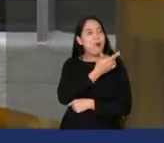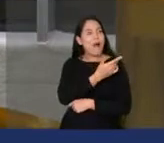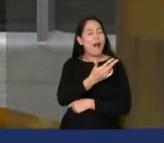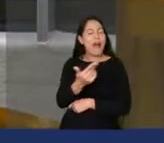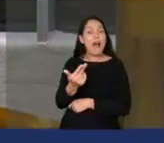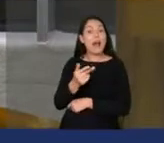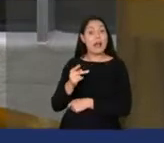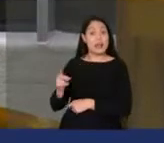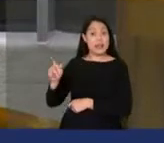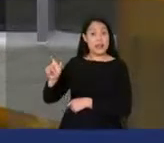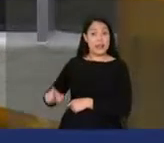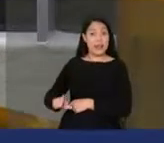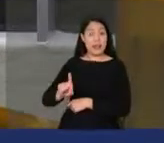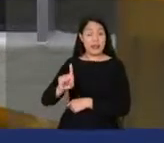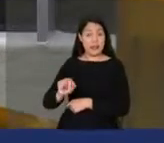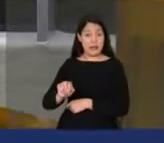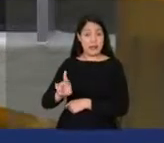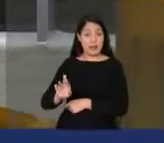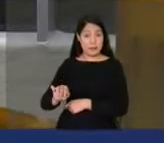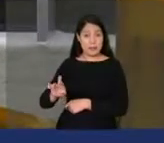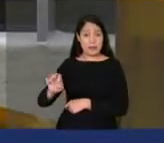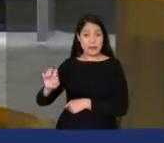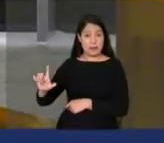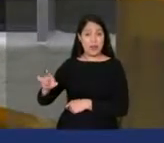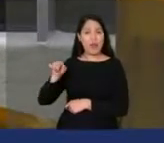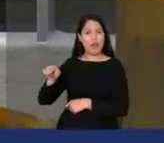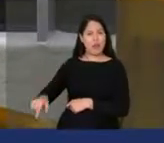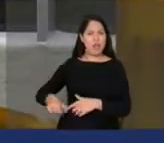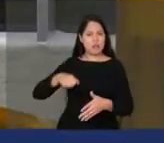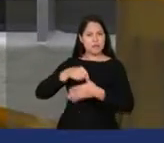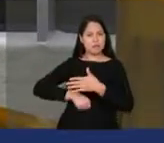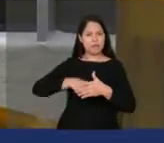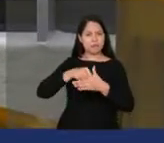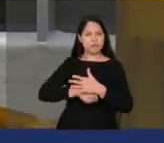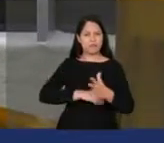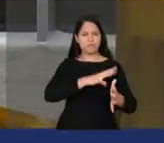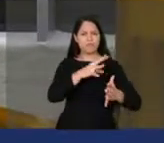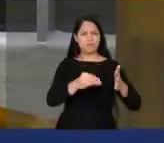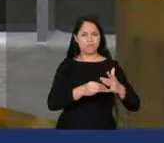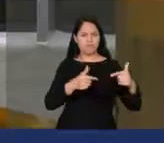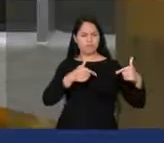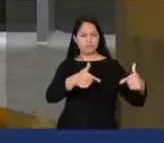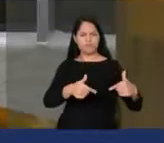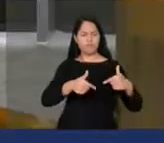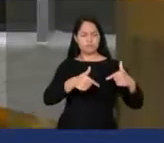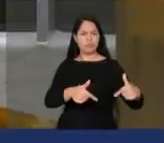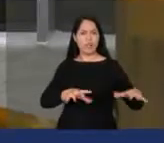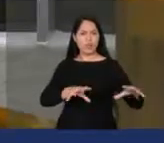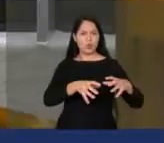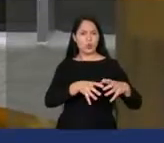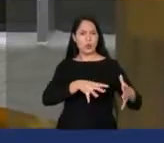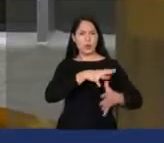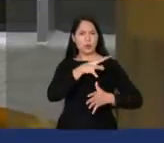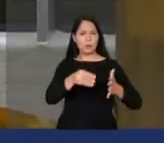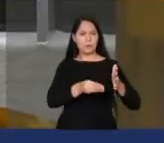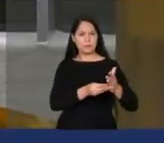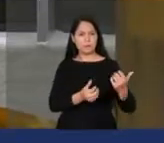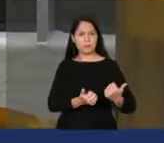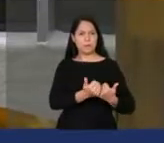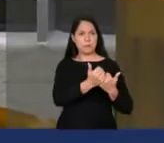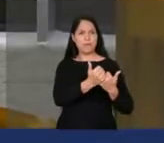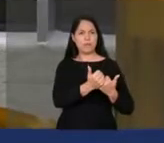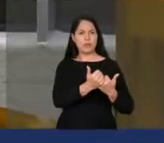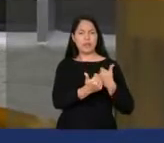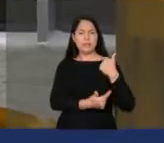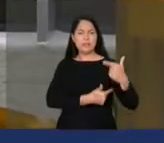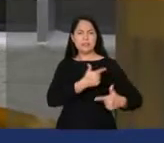uma opção para lutar na Amazônia, do lado dos amazônidas, contribuindo no esforço de